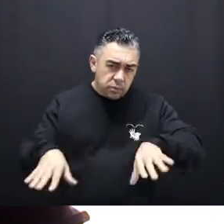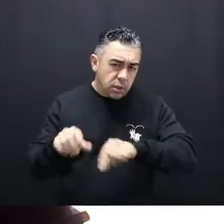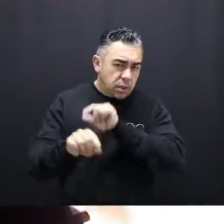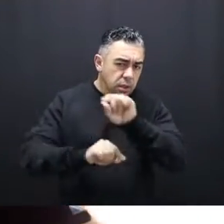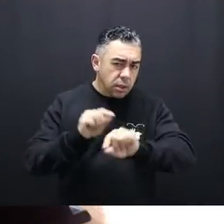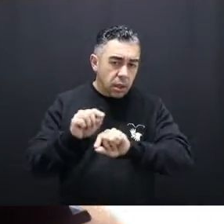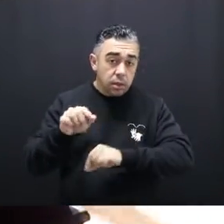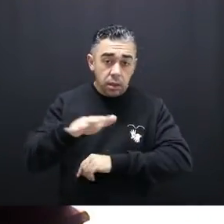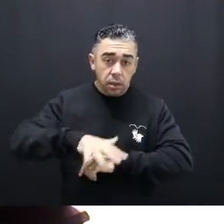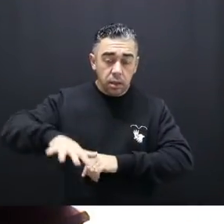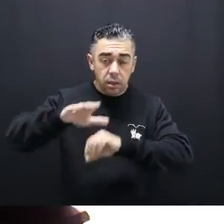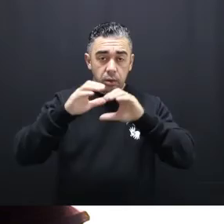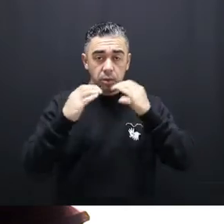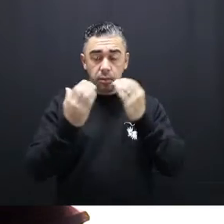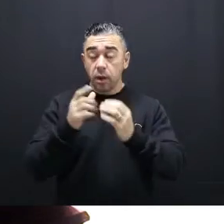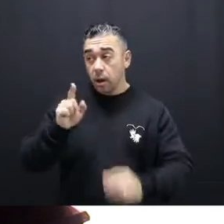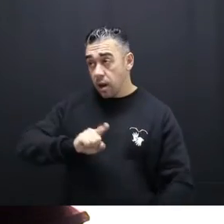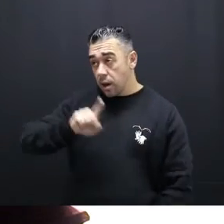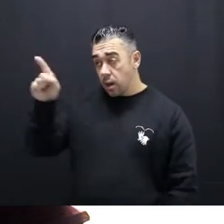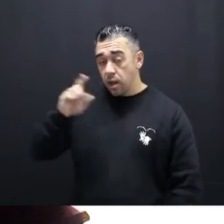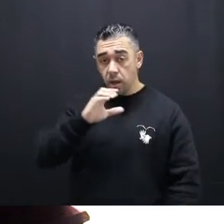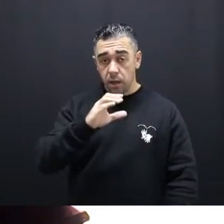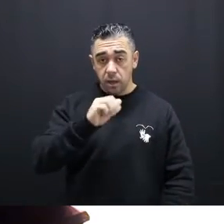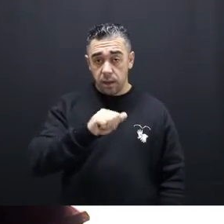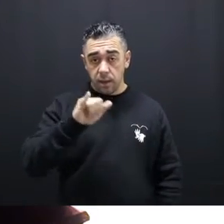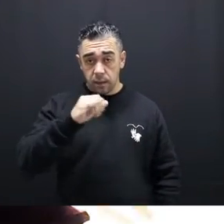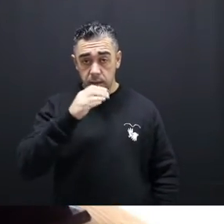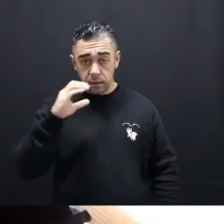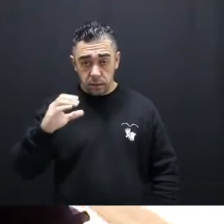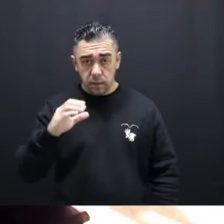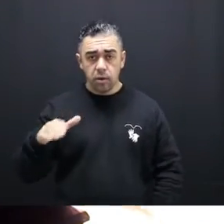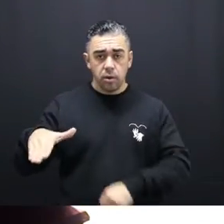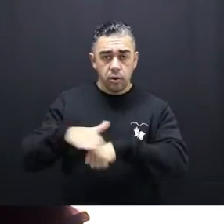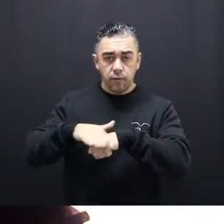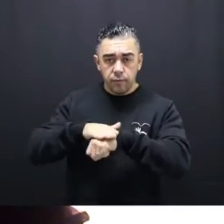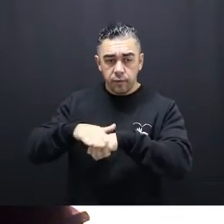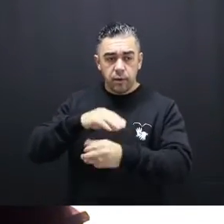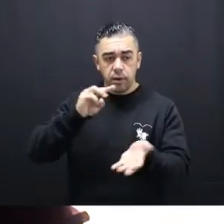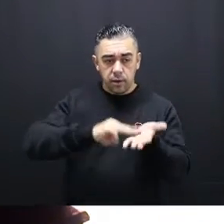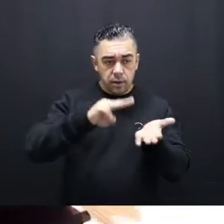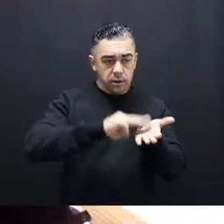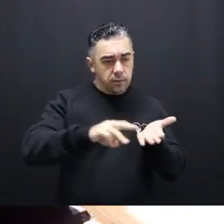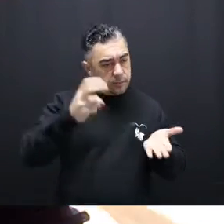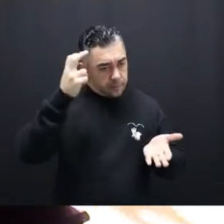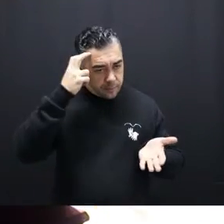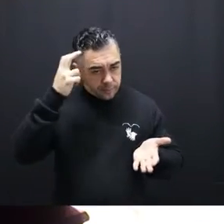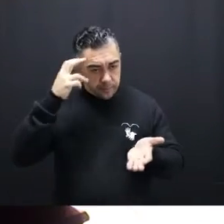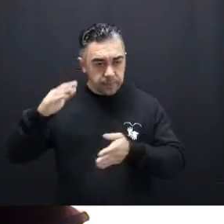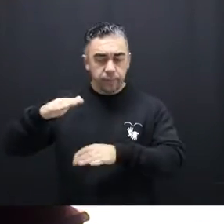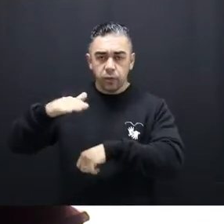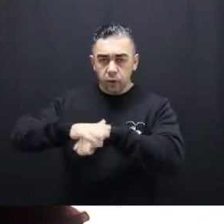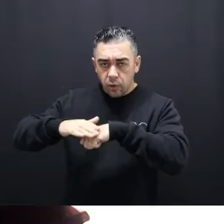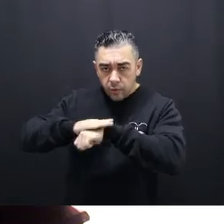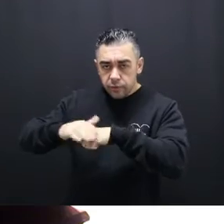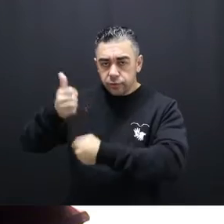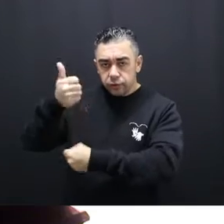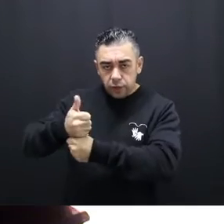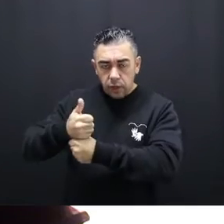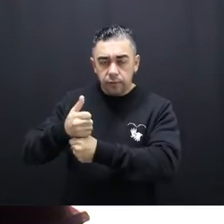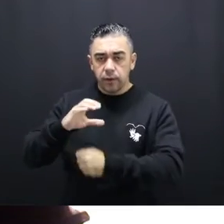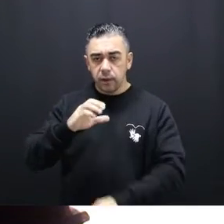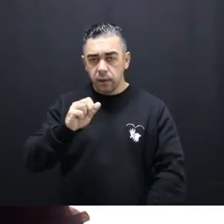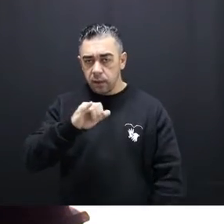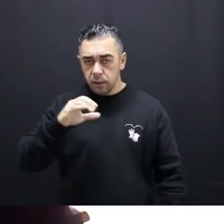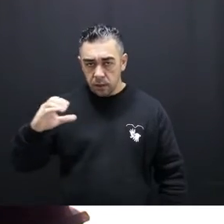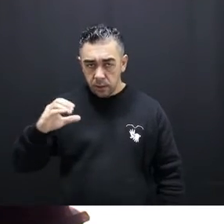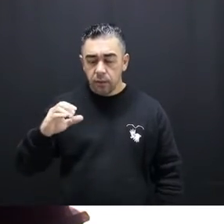esses tempo lá no Caique nós vamos lá conversando com o secretário de Cultura conversamos com o diretor do Caíque para levar aulas